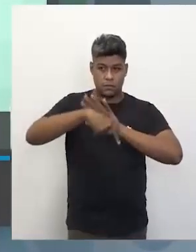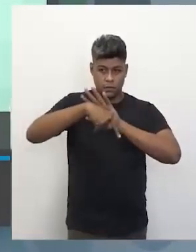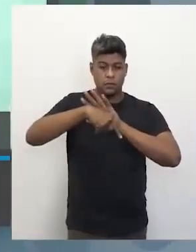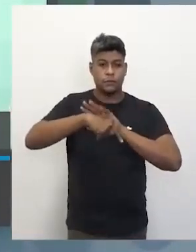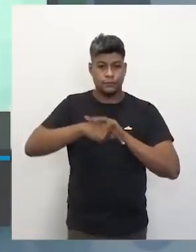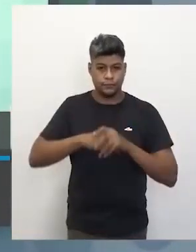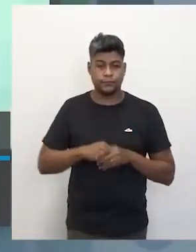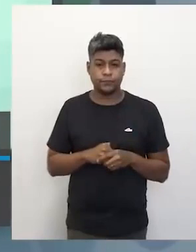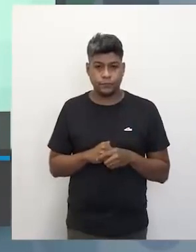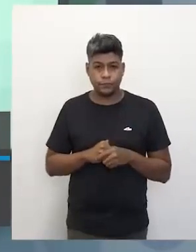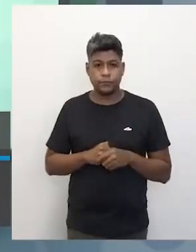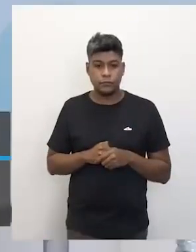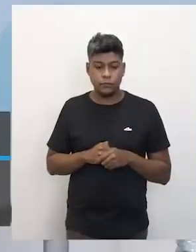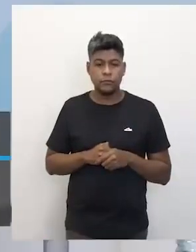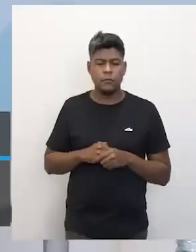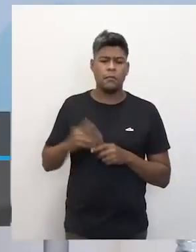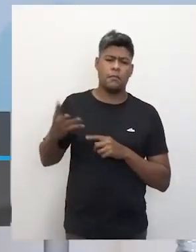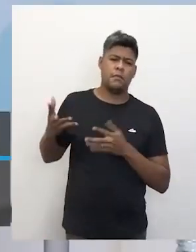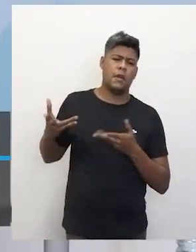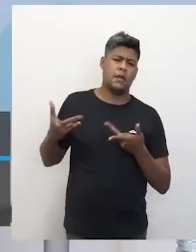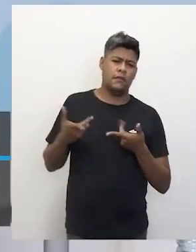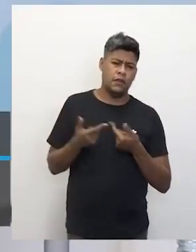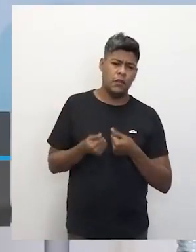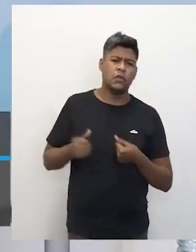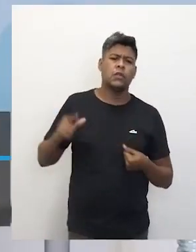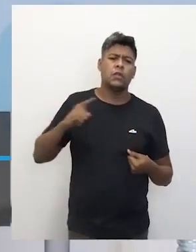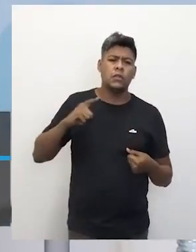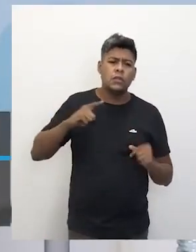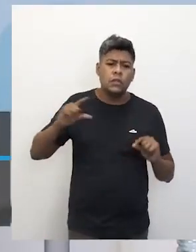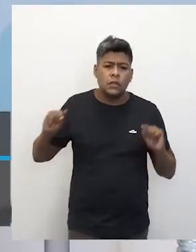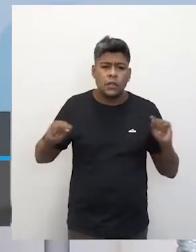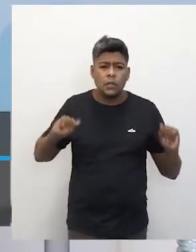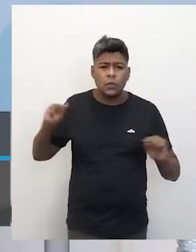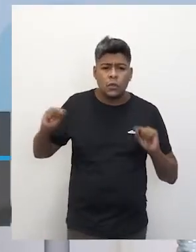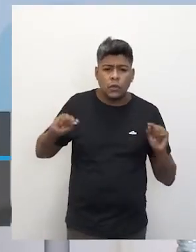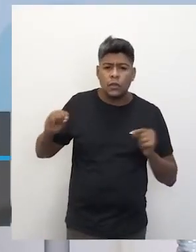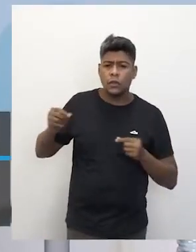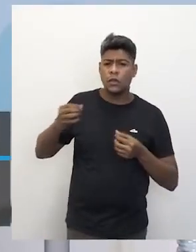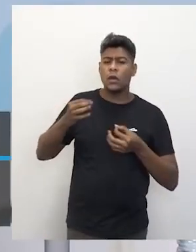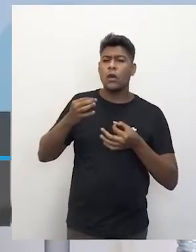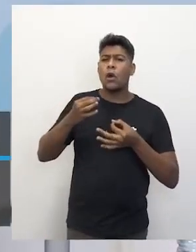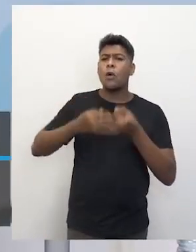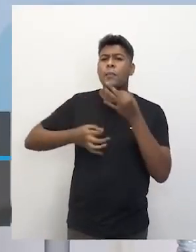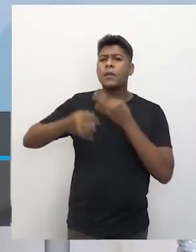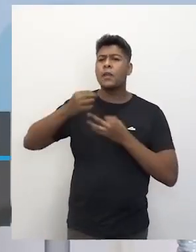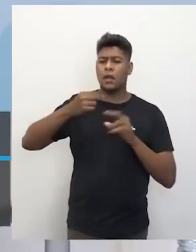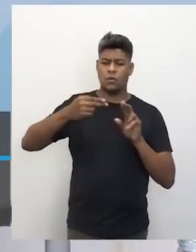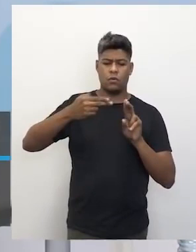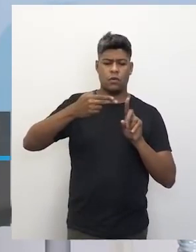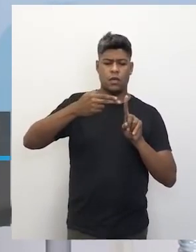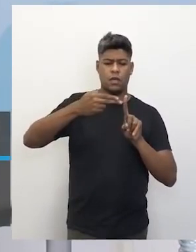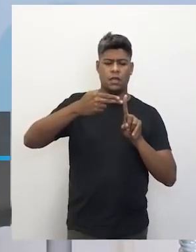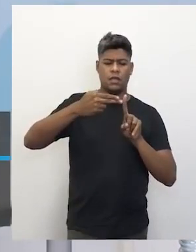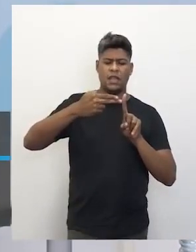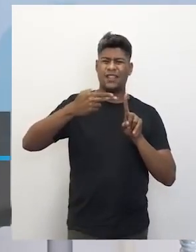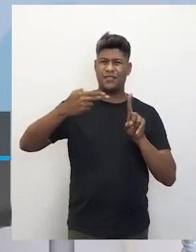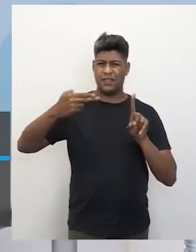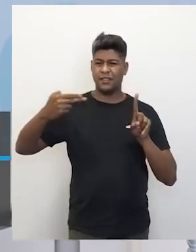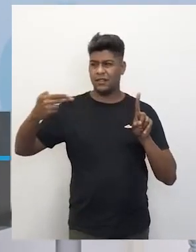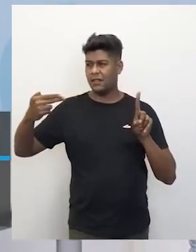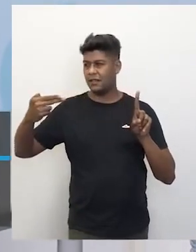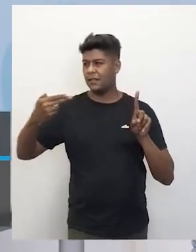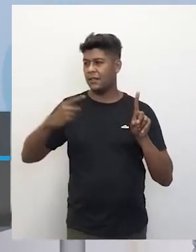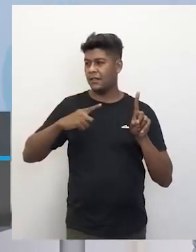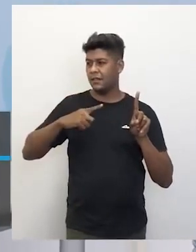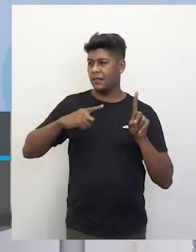casal. Eu acho isso maravilhoso. Eu estava vendo, esses dias, tem um documentário da Netflix sobre um roubo à obra de artes, né? E